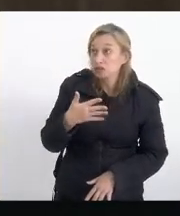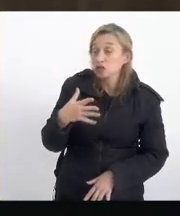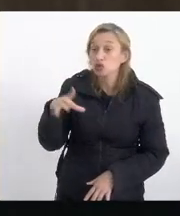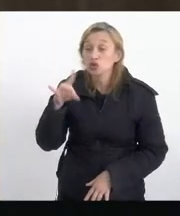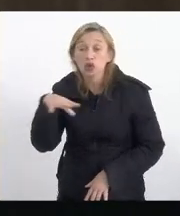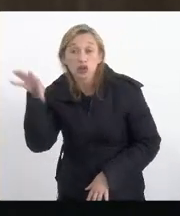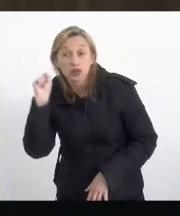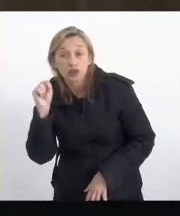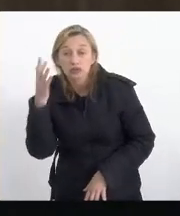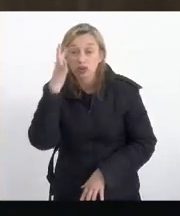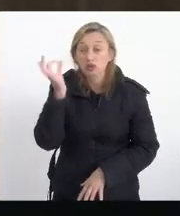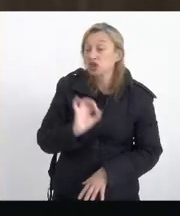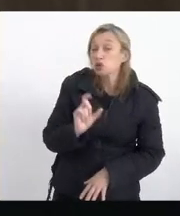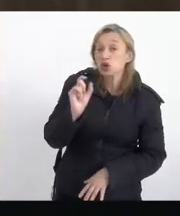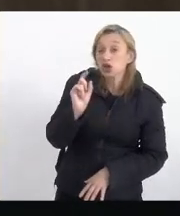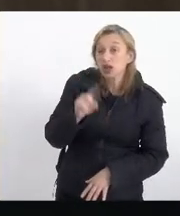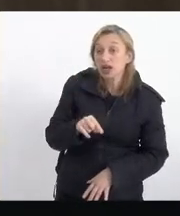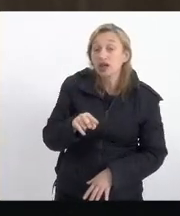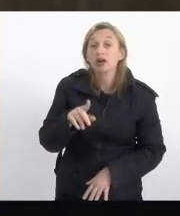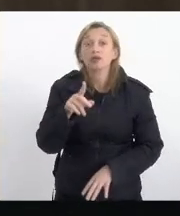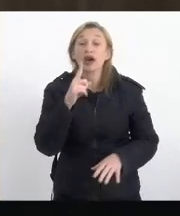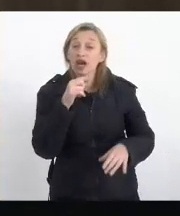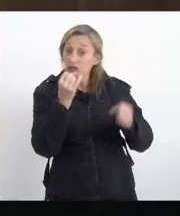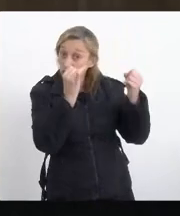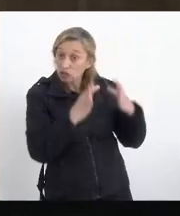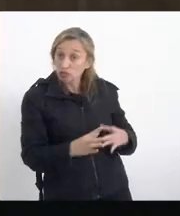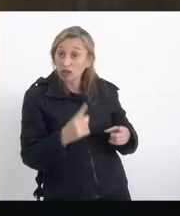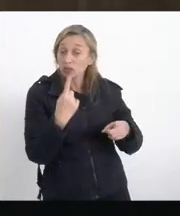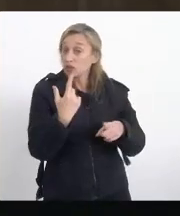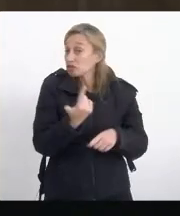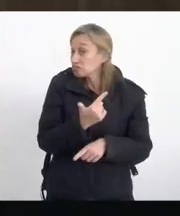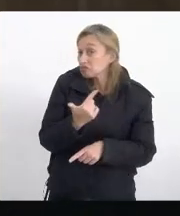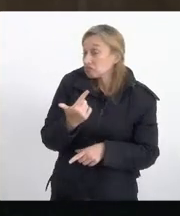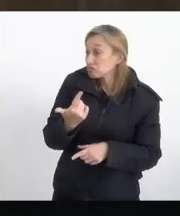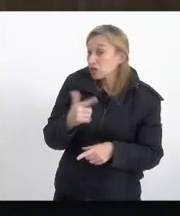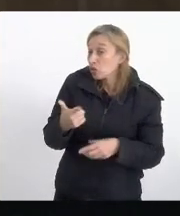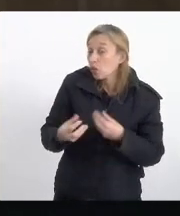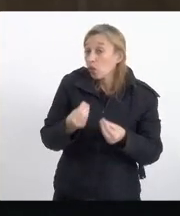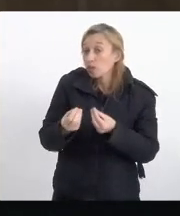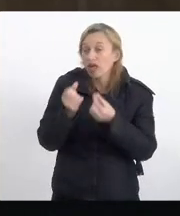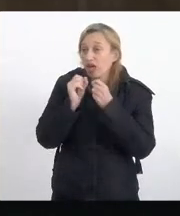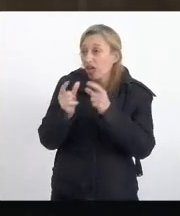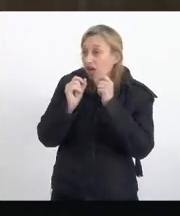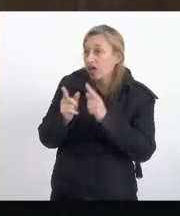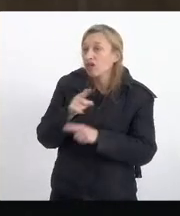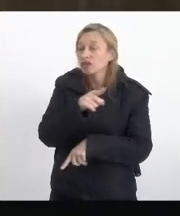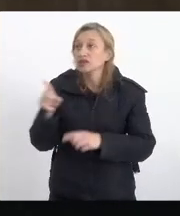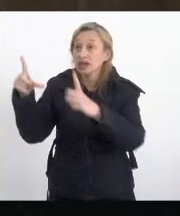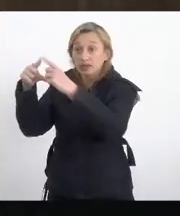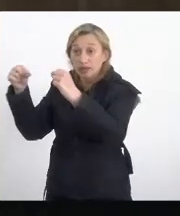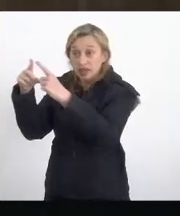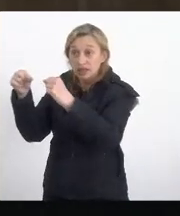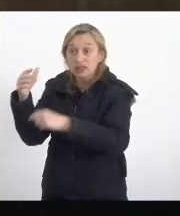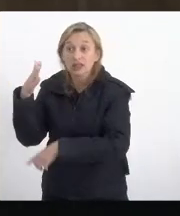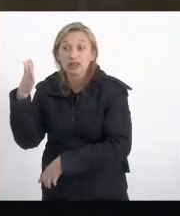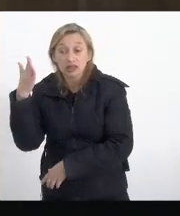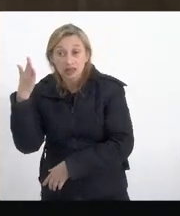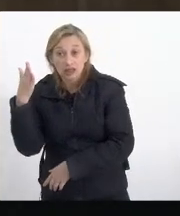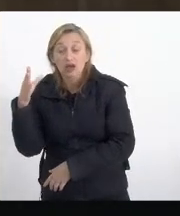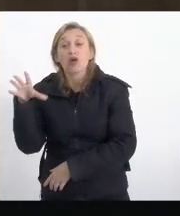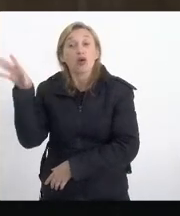o que é isso, mas vou lhe explicar porque não adianta reclamar, e disso você em Brasília, você ouviu